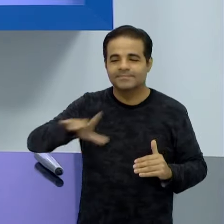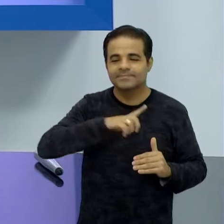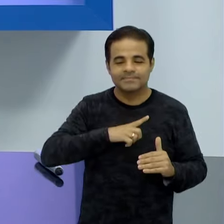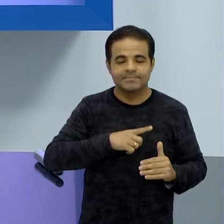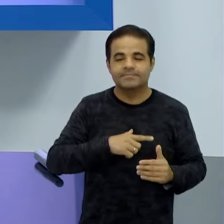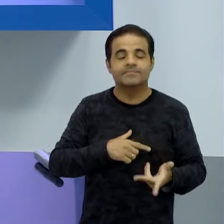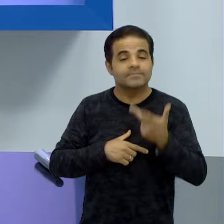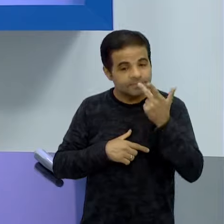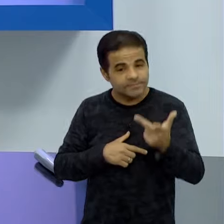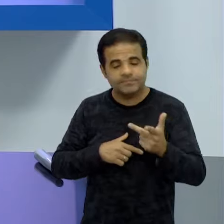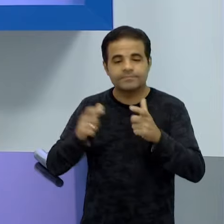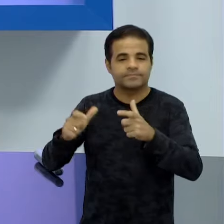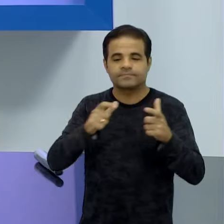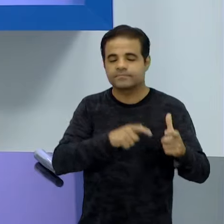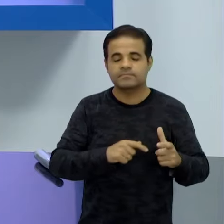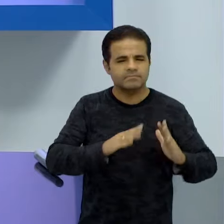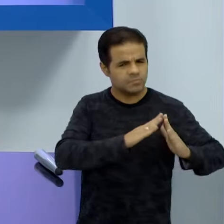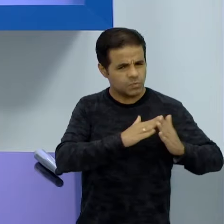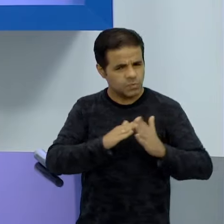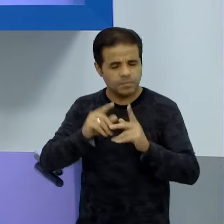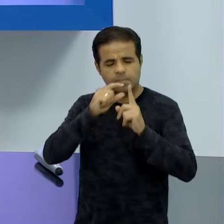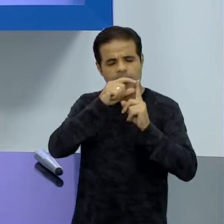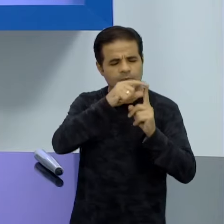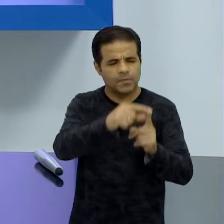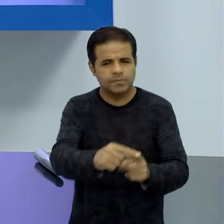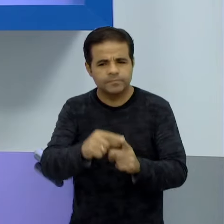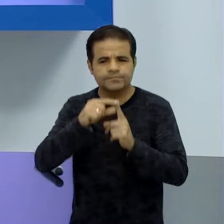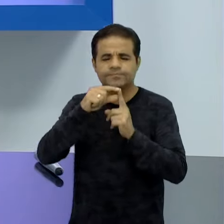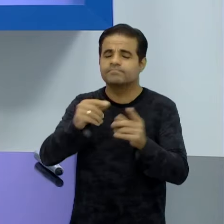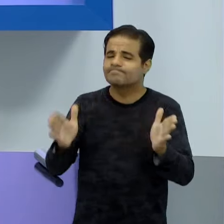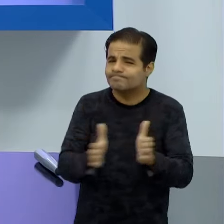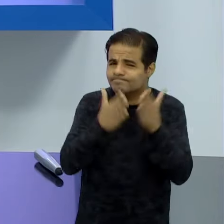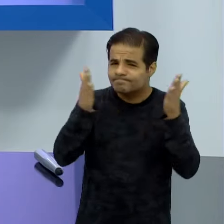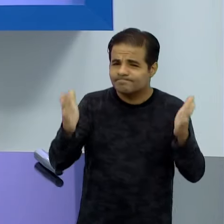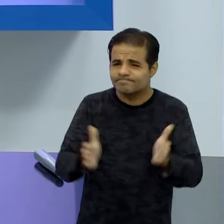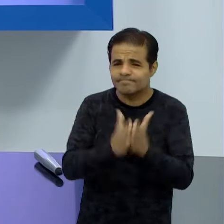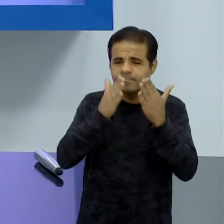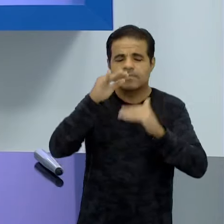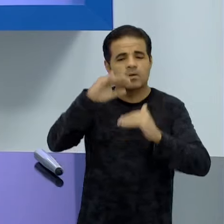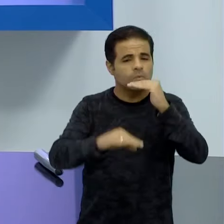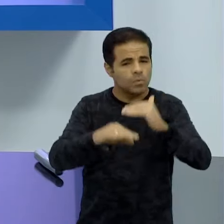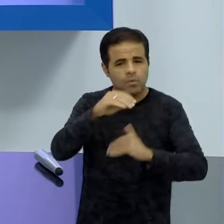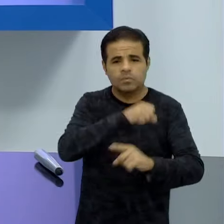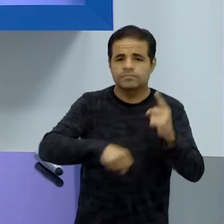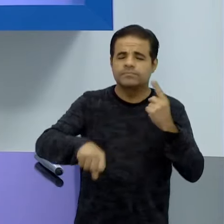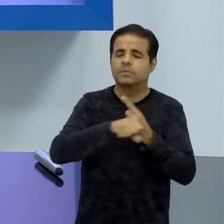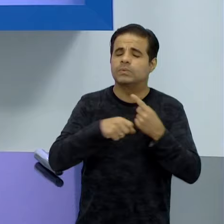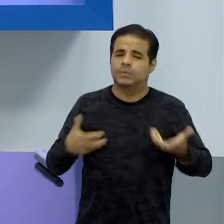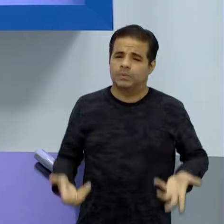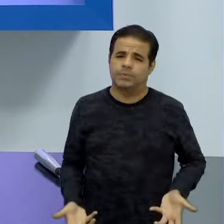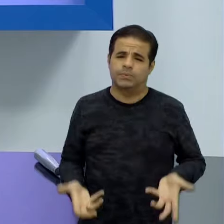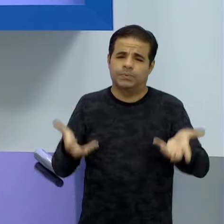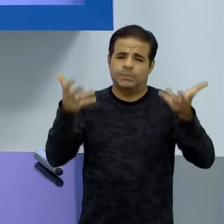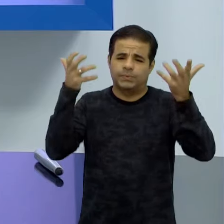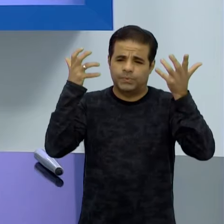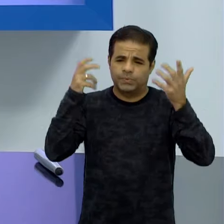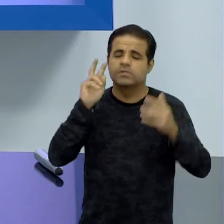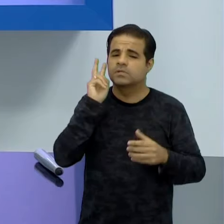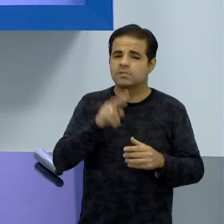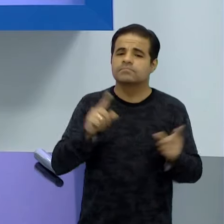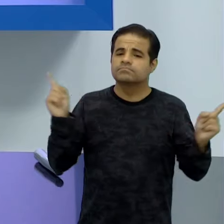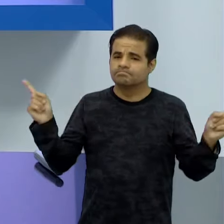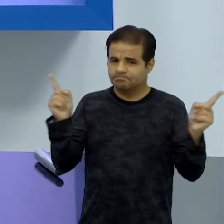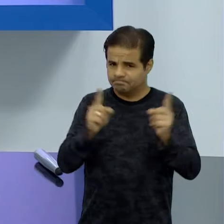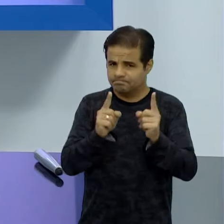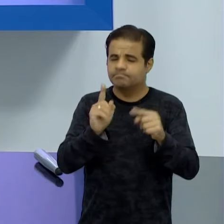gente está falando de regiões periféricas, onde a pobreza e a desigualdade social são muito altas. Então, a gente vai ver um trechinho